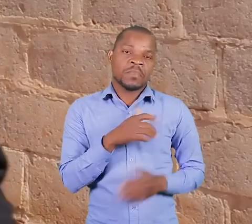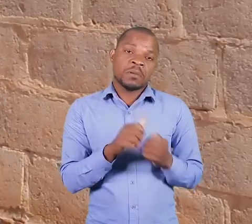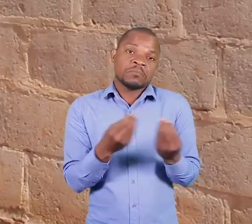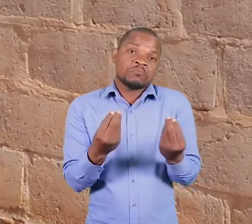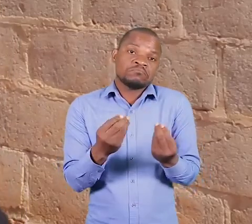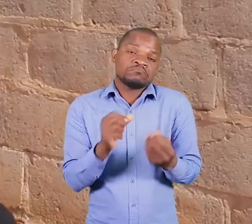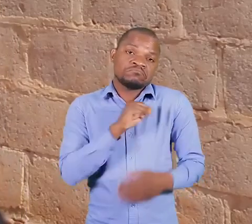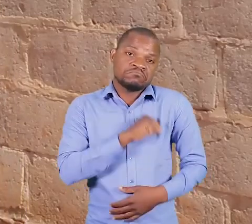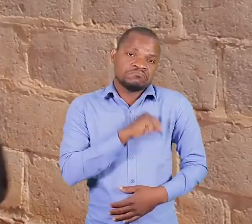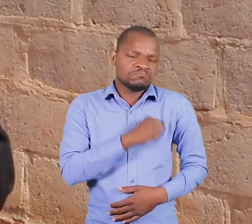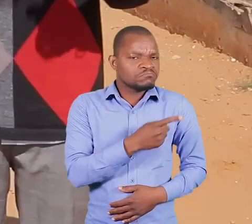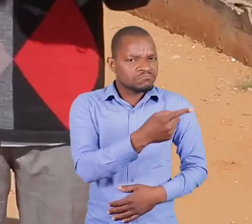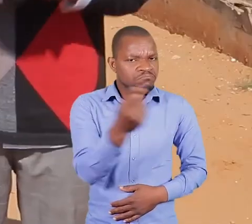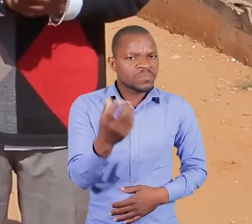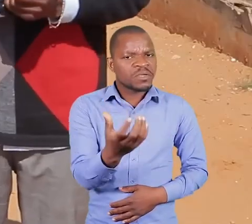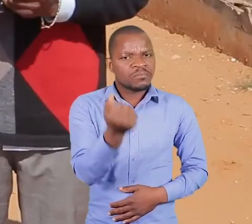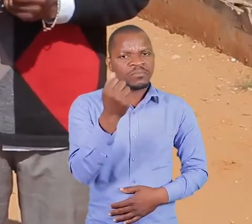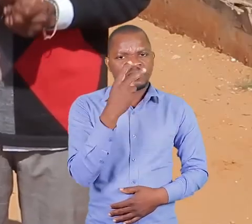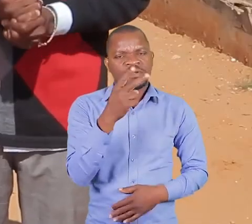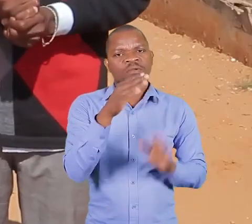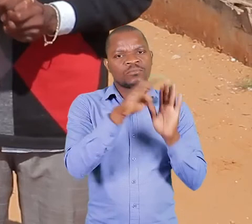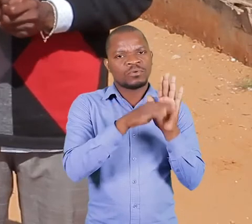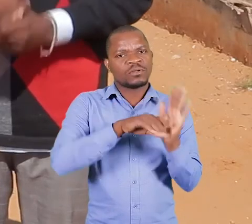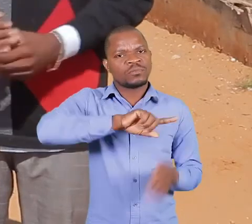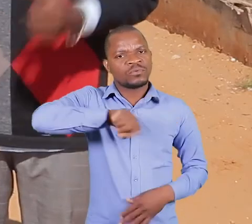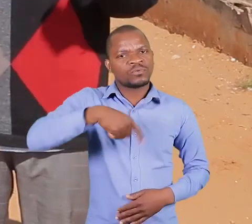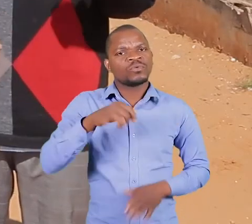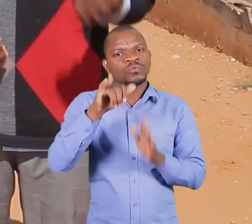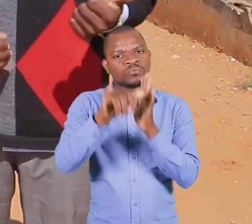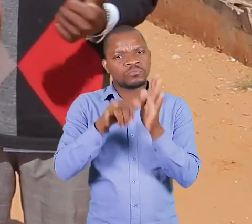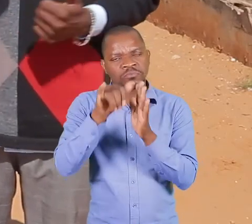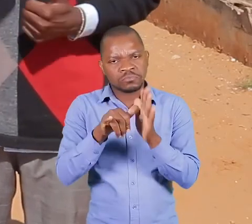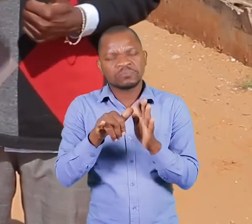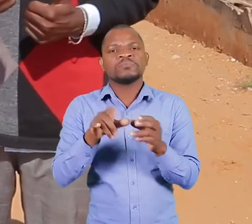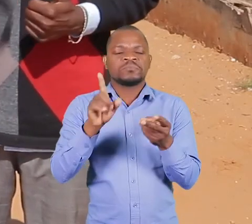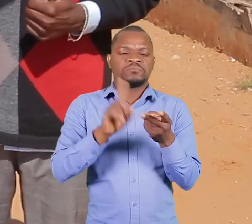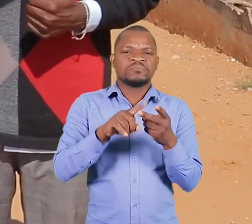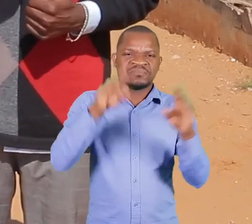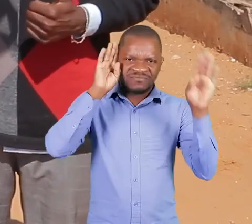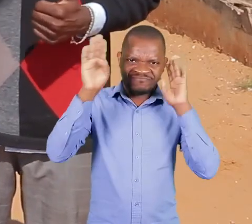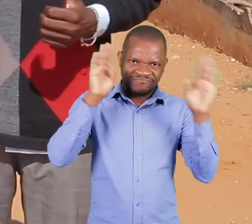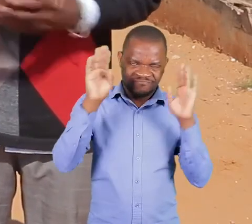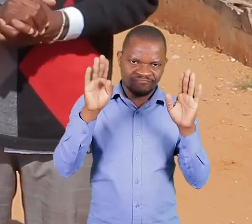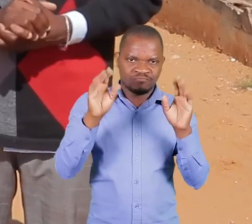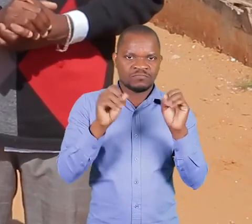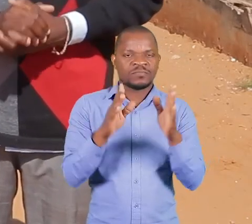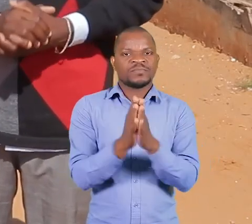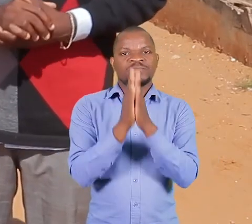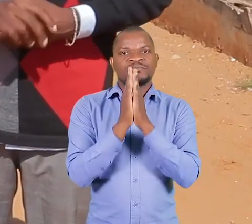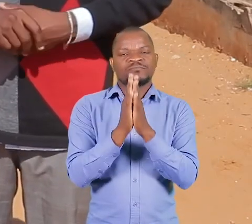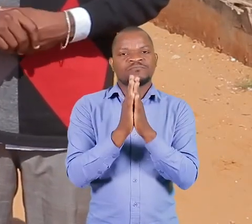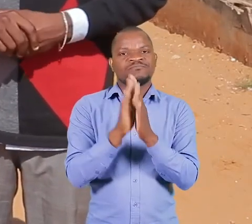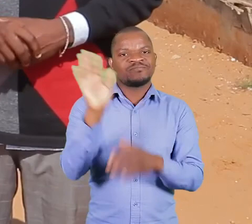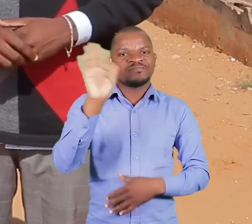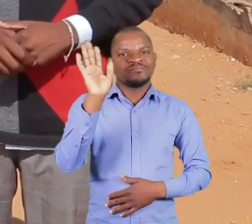mas não tem como. Pode rever as outras edições nas plataformas do YouTube, Instagram e também no Facebook.